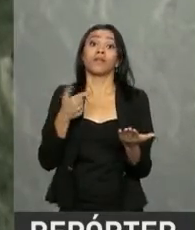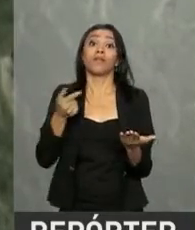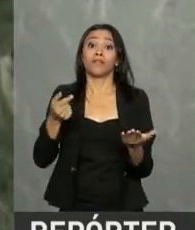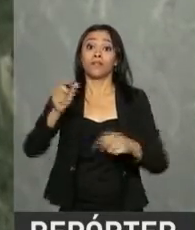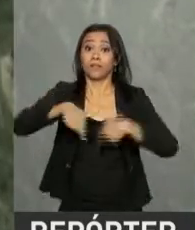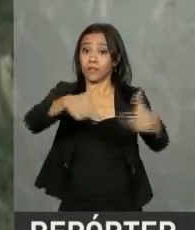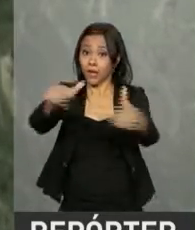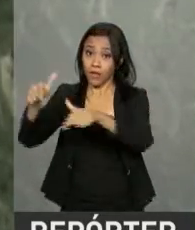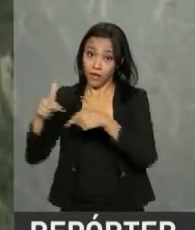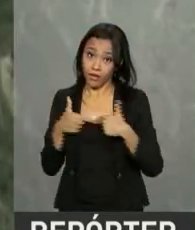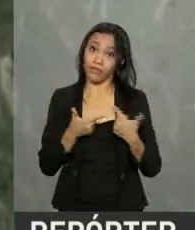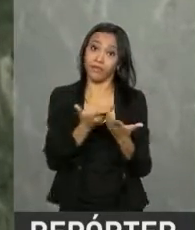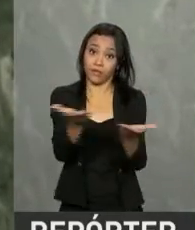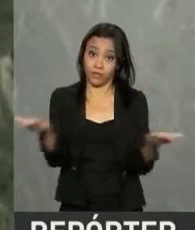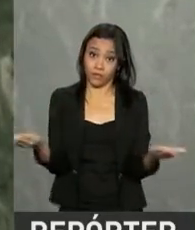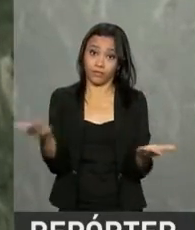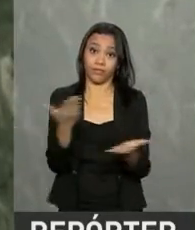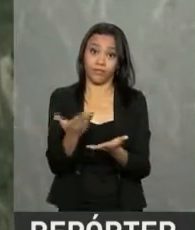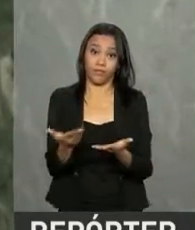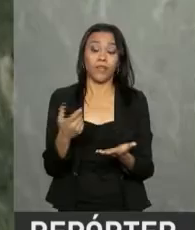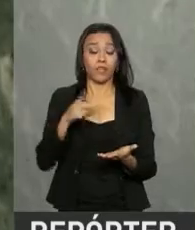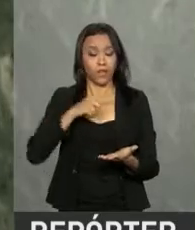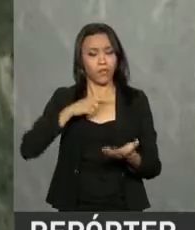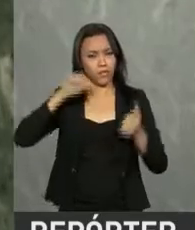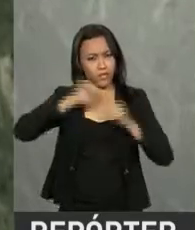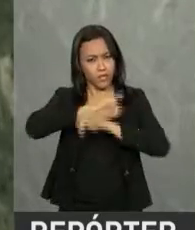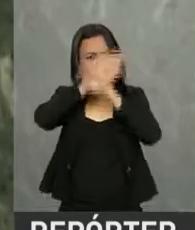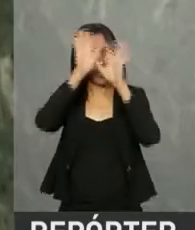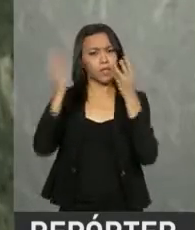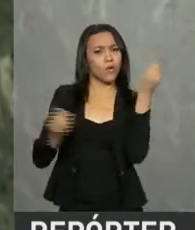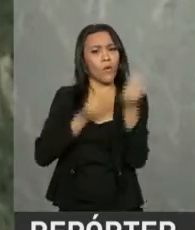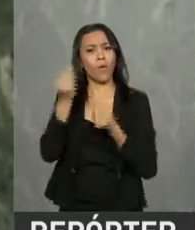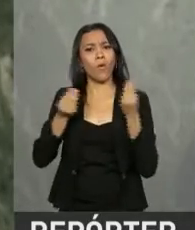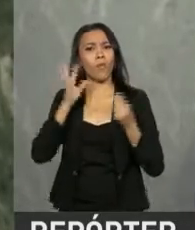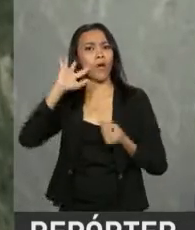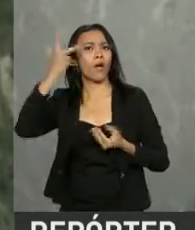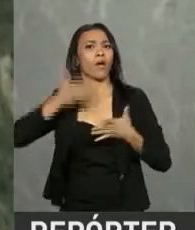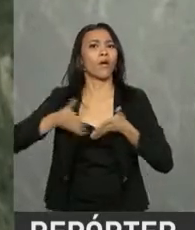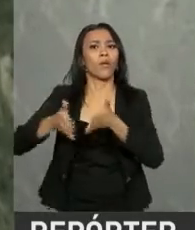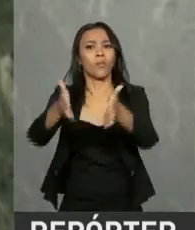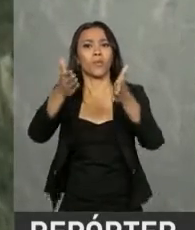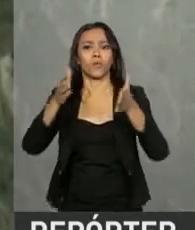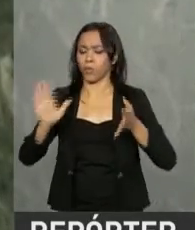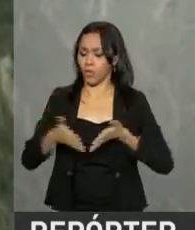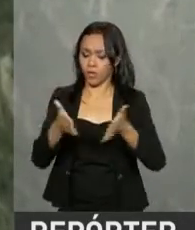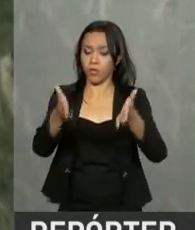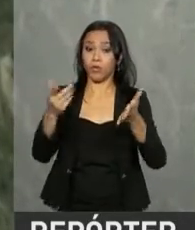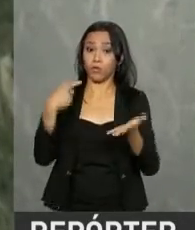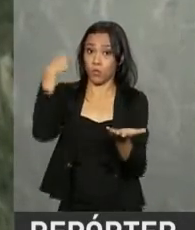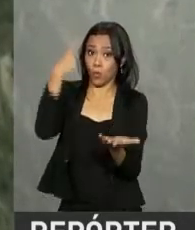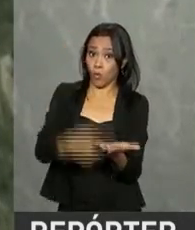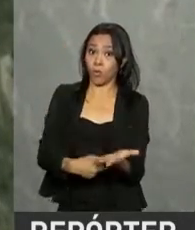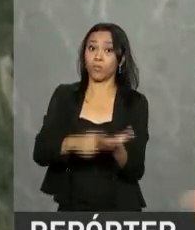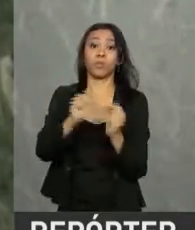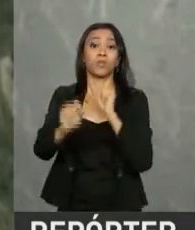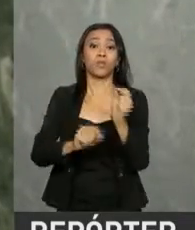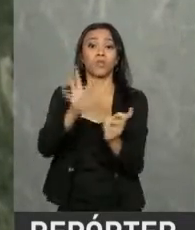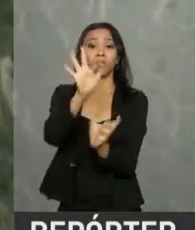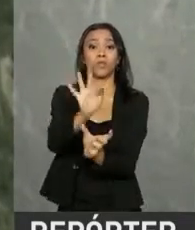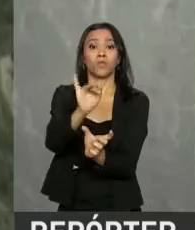empregos perdidos. Temos clareza sobre o caminho a seguir: o caminho da responsabilidade fiscal e